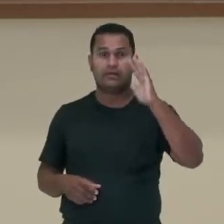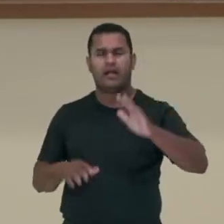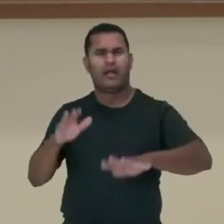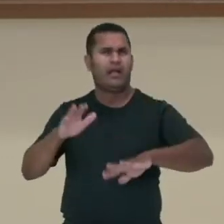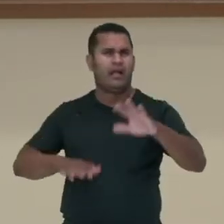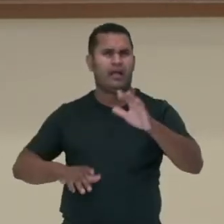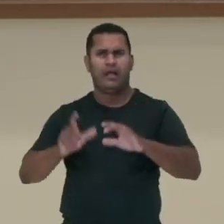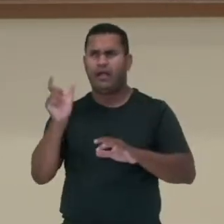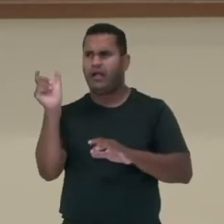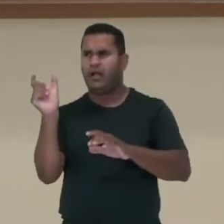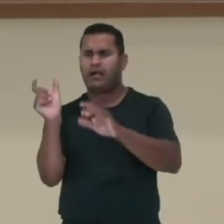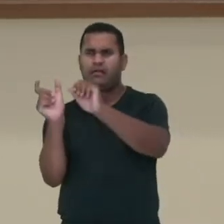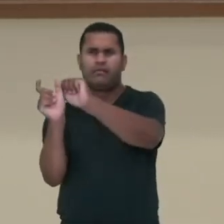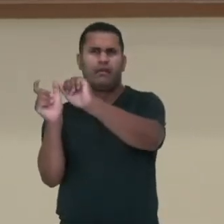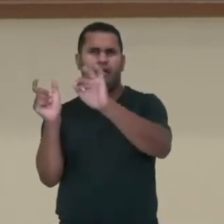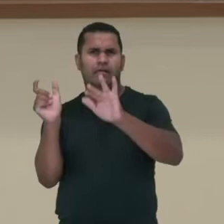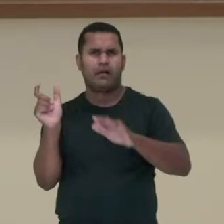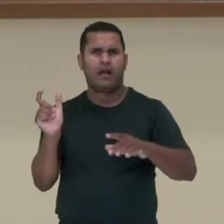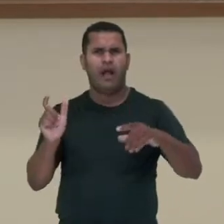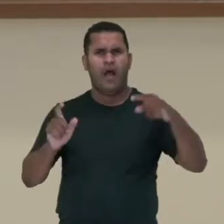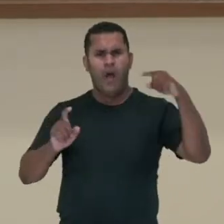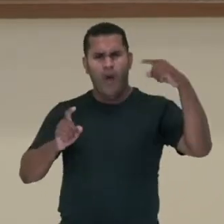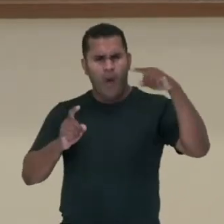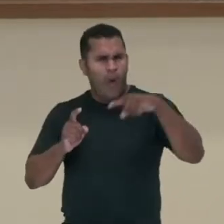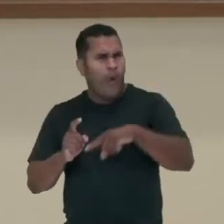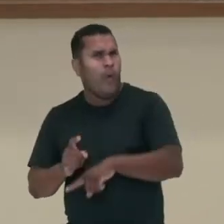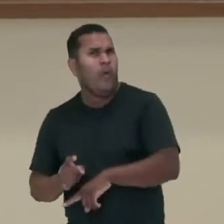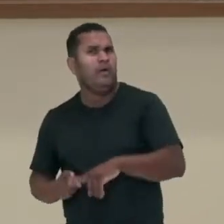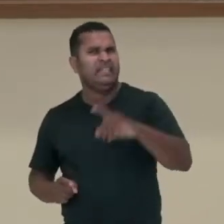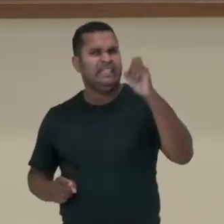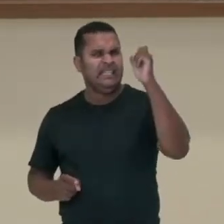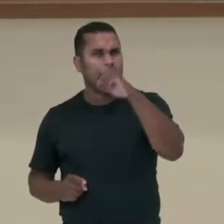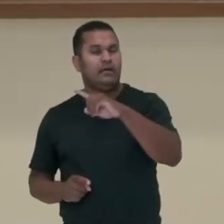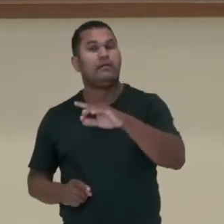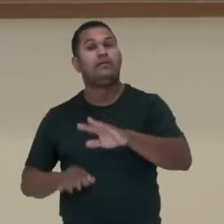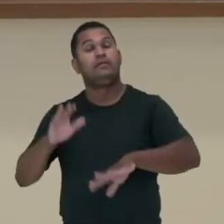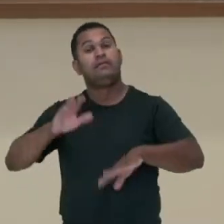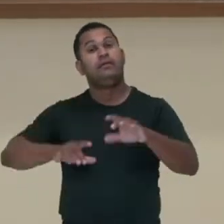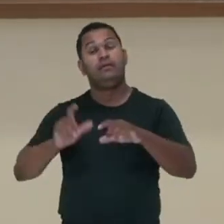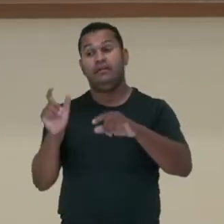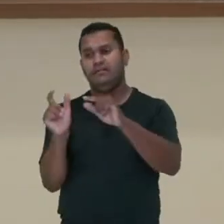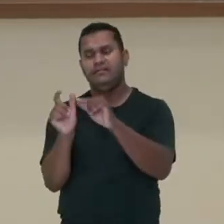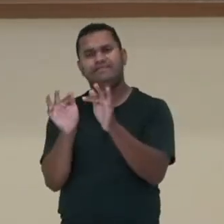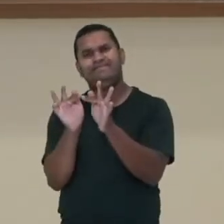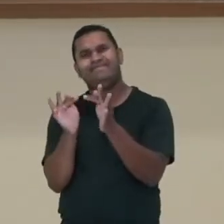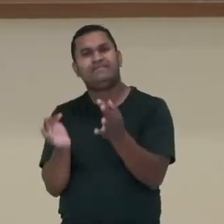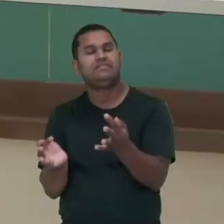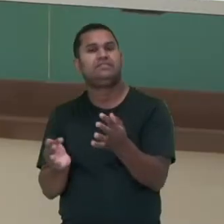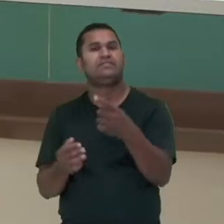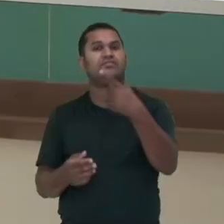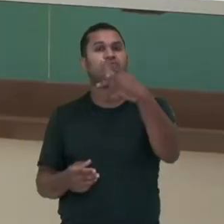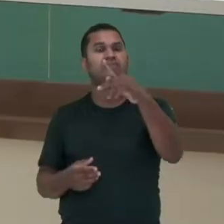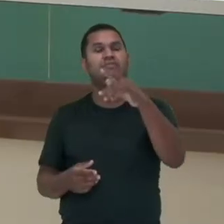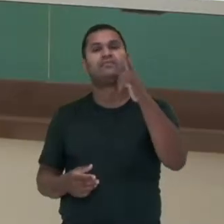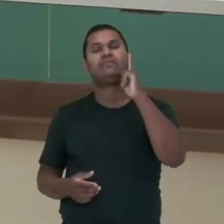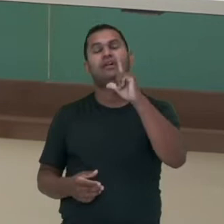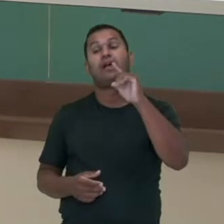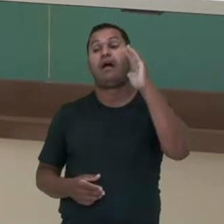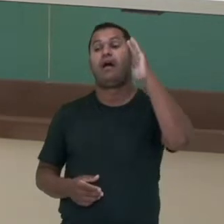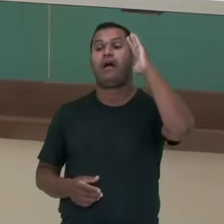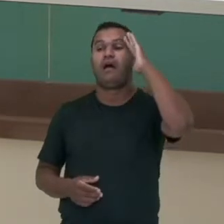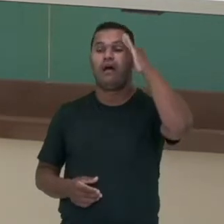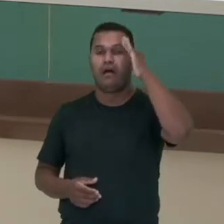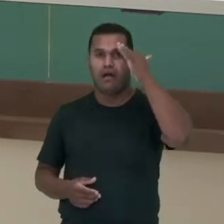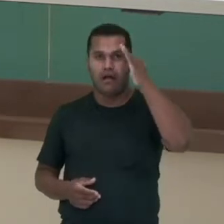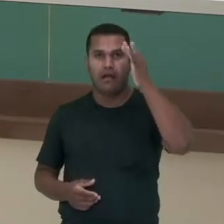mais complexo. Tenta fazer com as suas próprias palavras, tá? Registre alguns termos em ordem alfabética, aí nós iremos